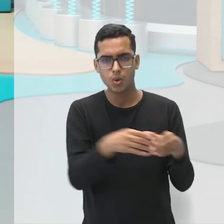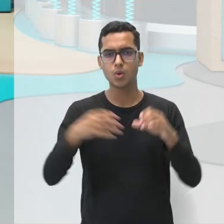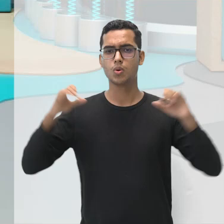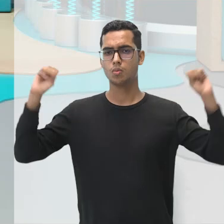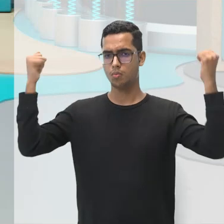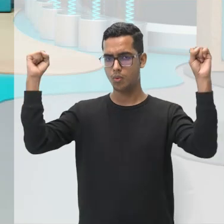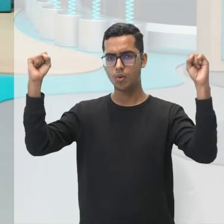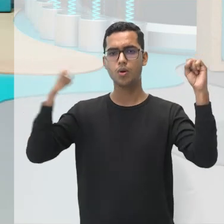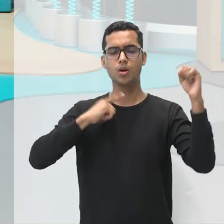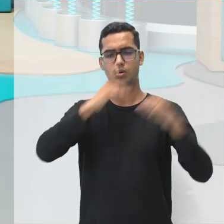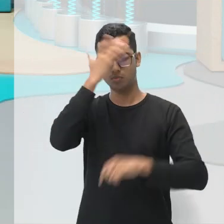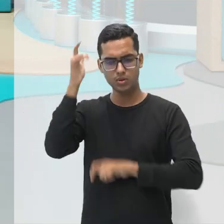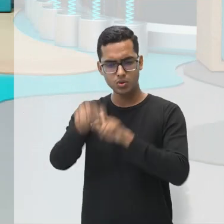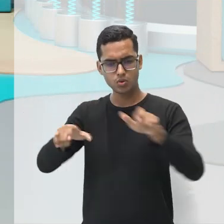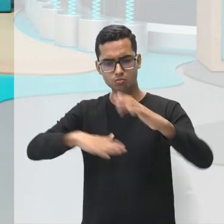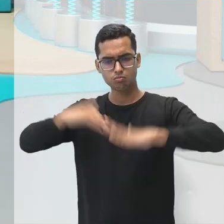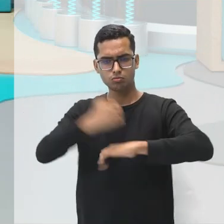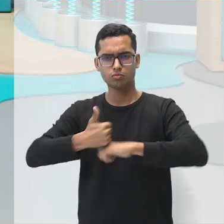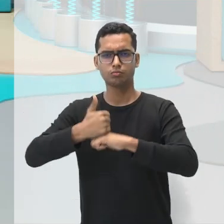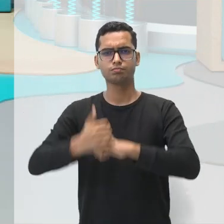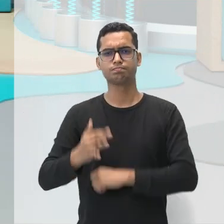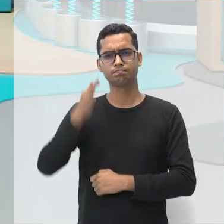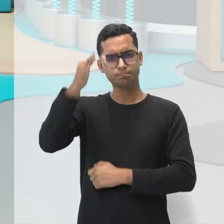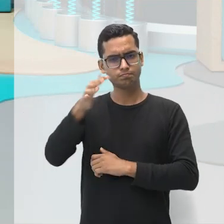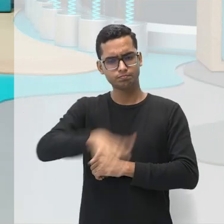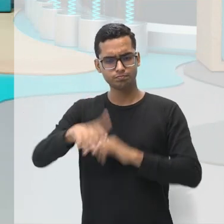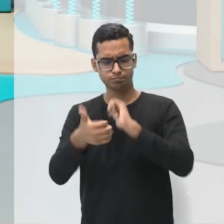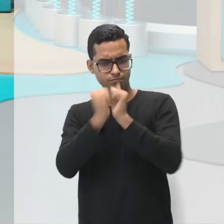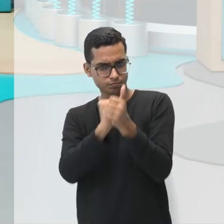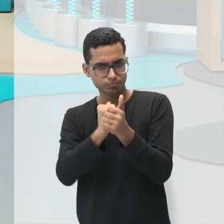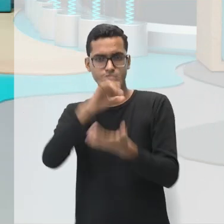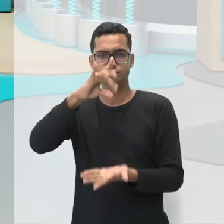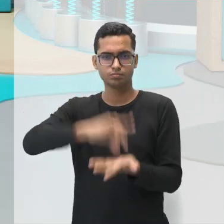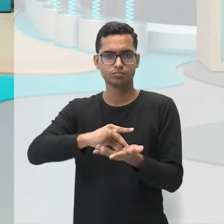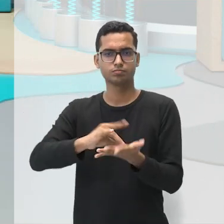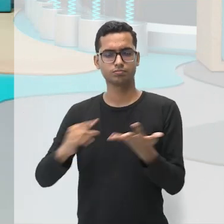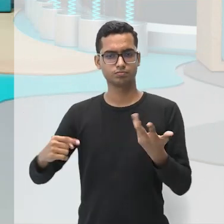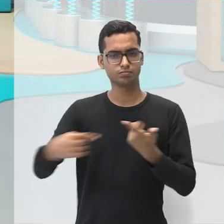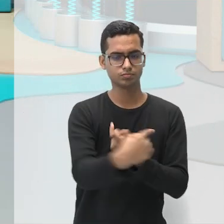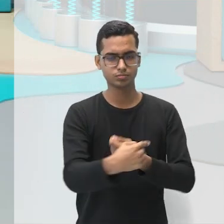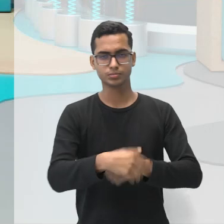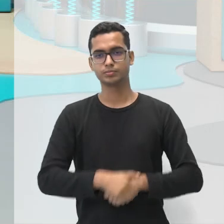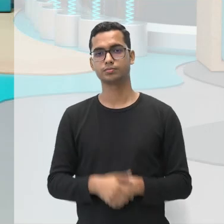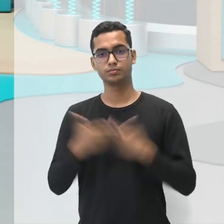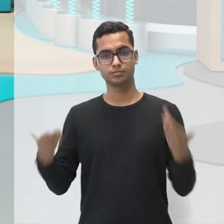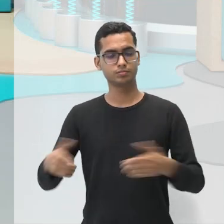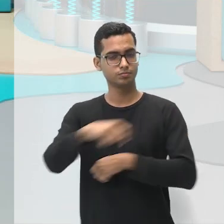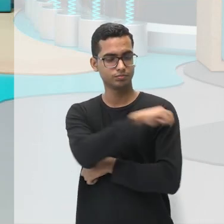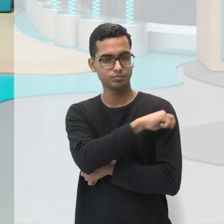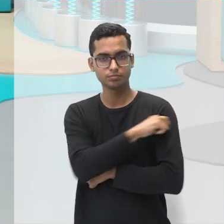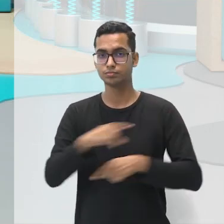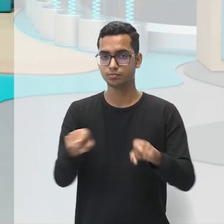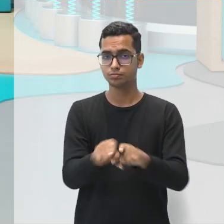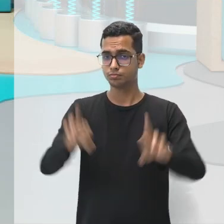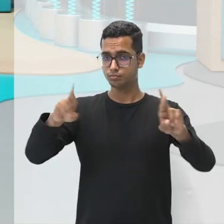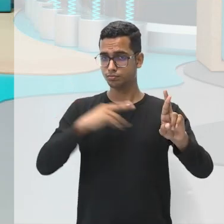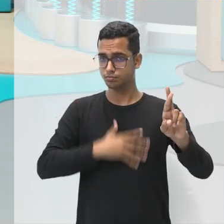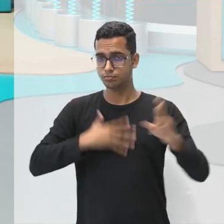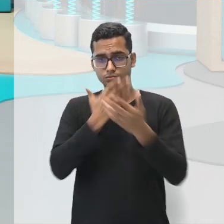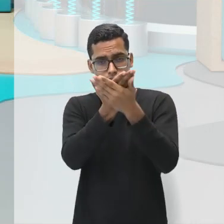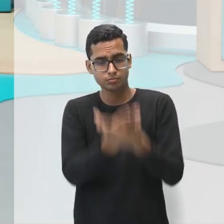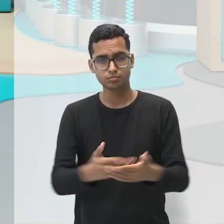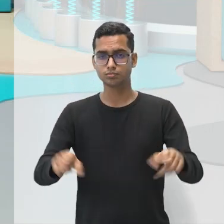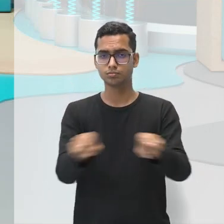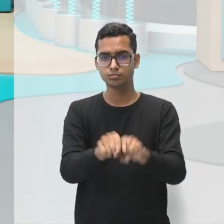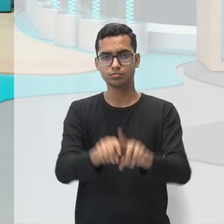educação física grandes atletas, grandes potencialidades aí para muitos esportes. Bom, turmas, eu espero que vocês tenham gostado